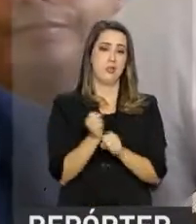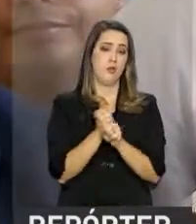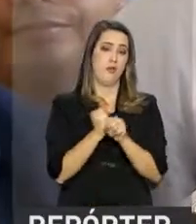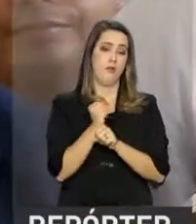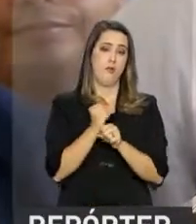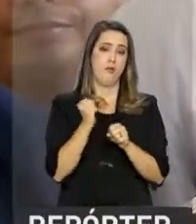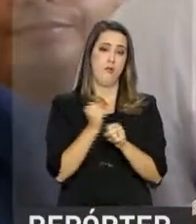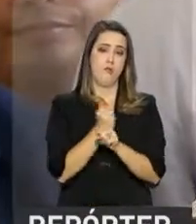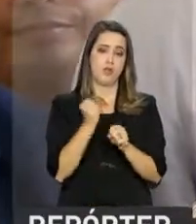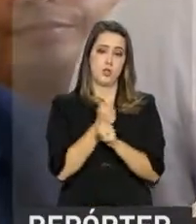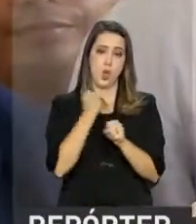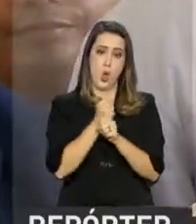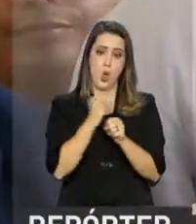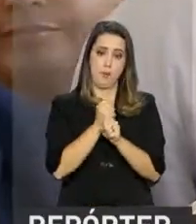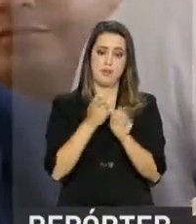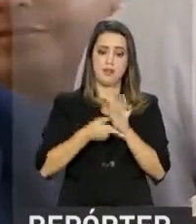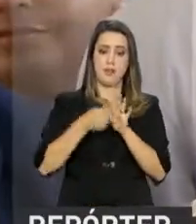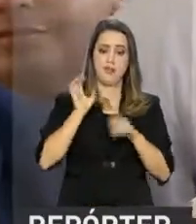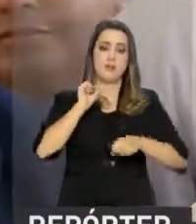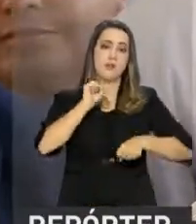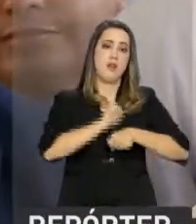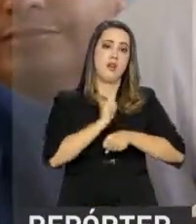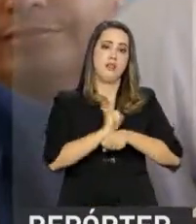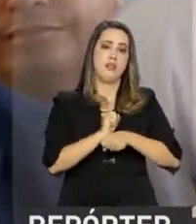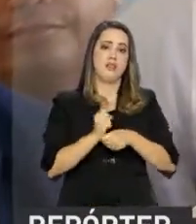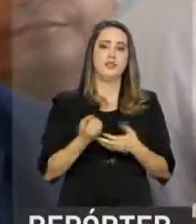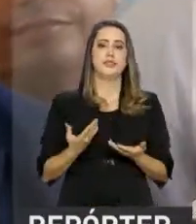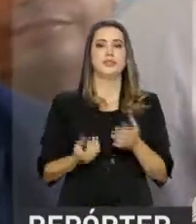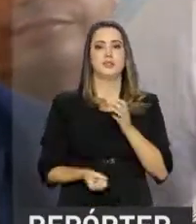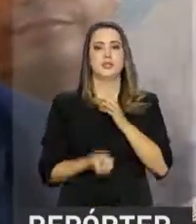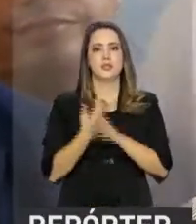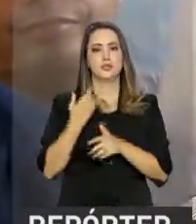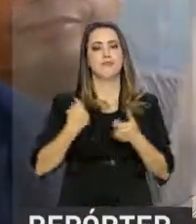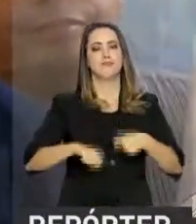por terem ficado paralisadas, geram despesas desnecessárias.